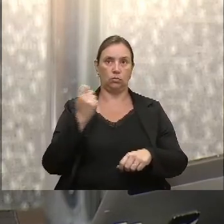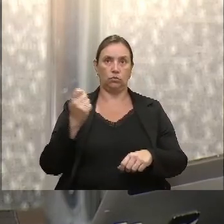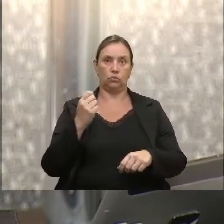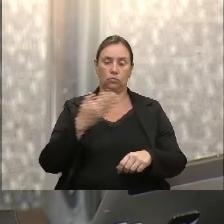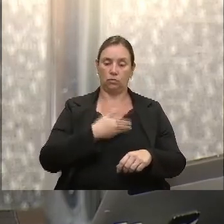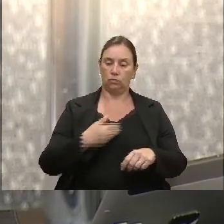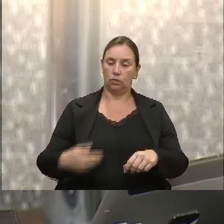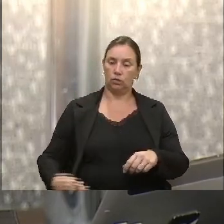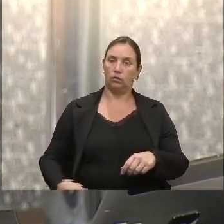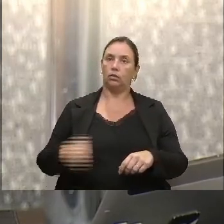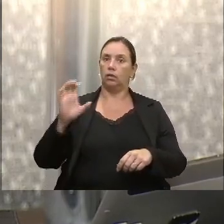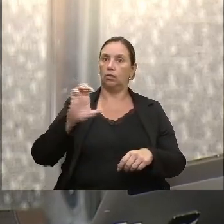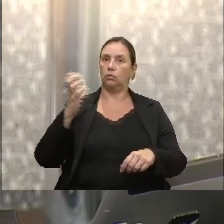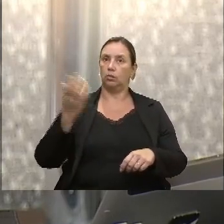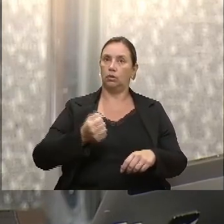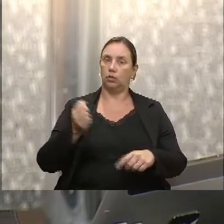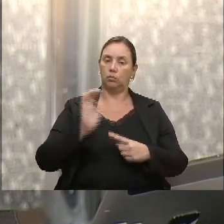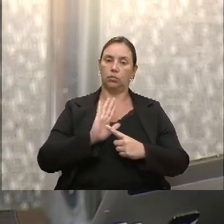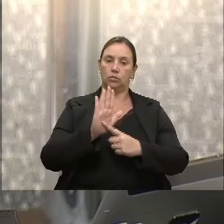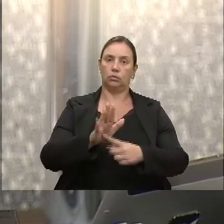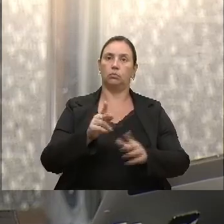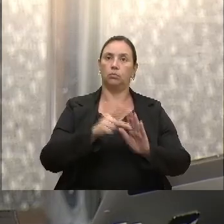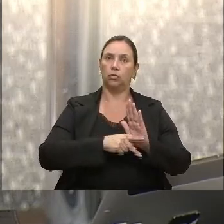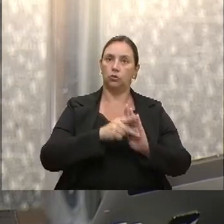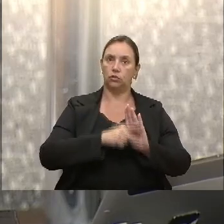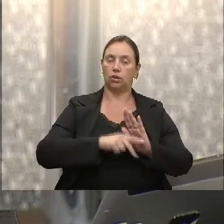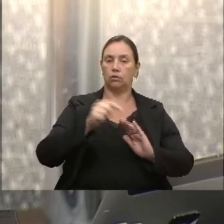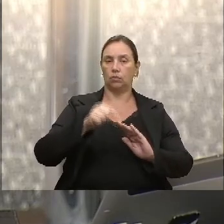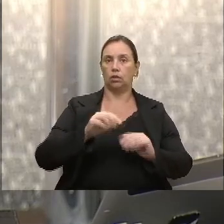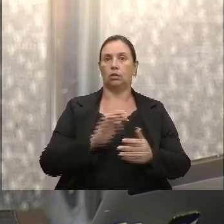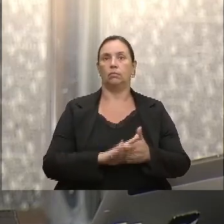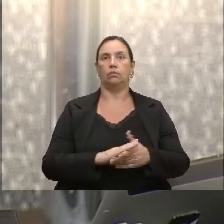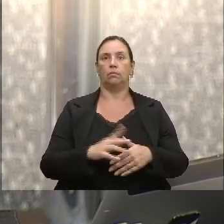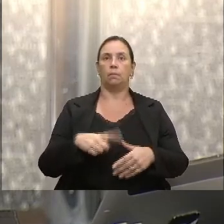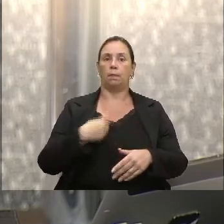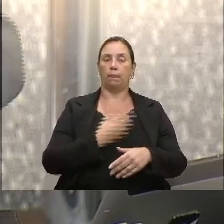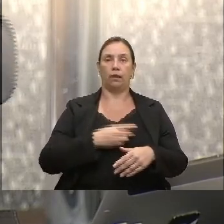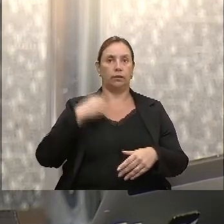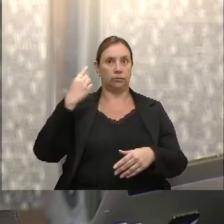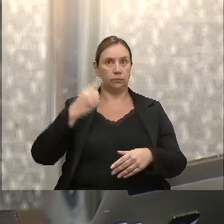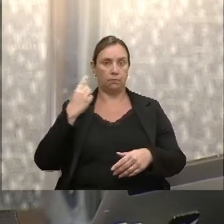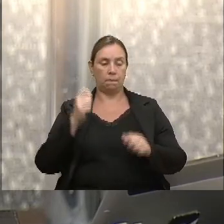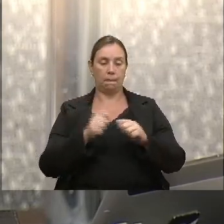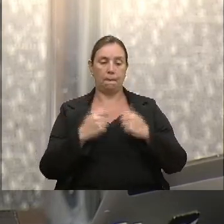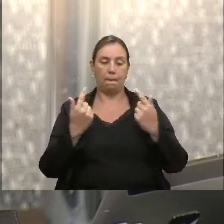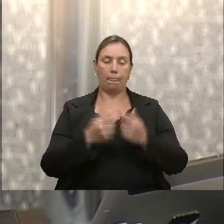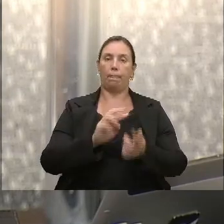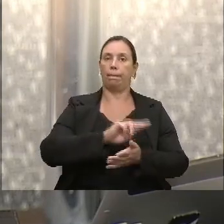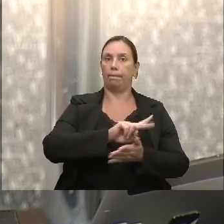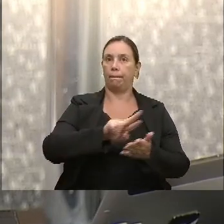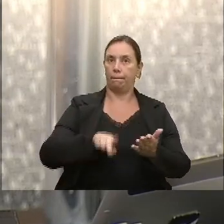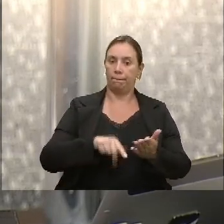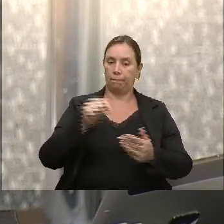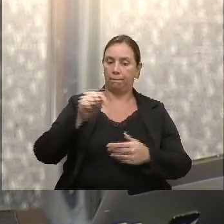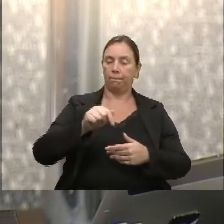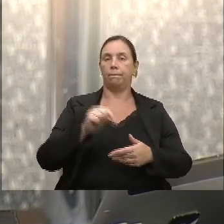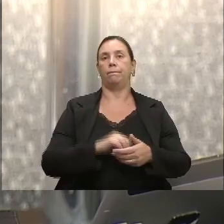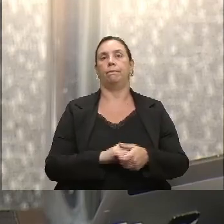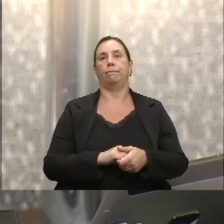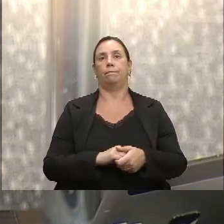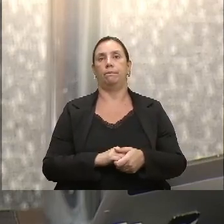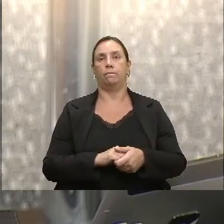projeto nessa casa. Ainda bem que o parlamento, com a sua sensibilidade, com a diversidade desse parlamento,